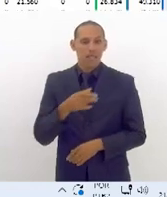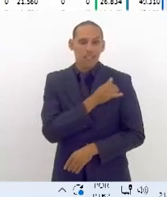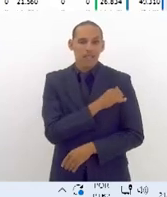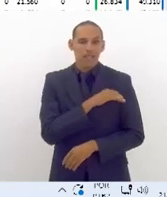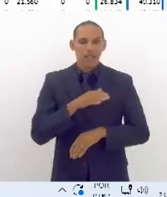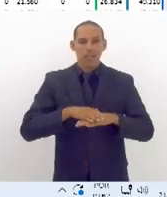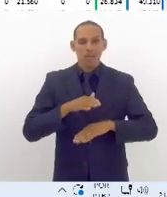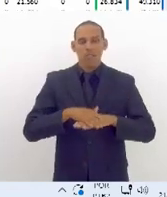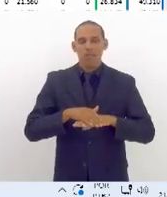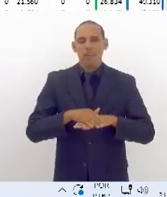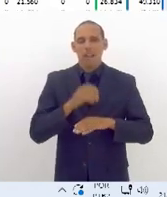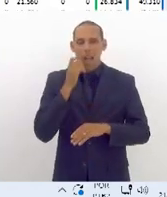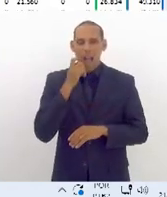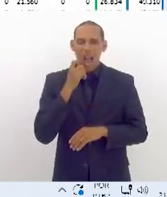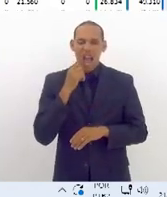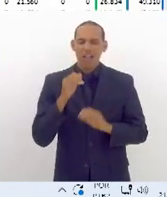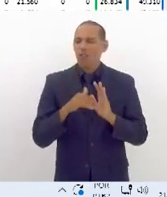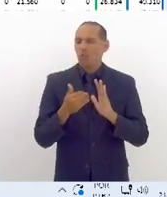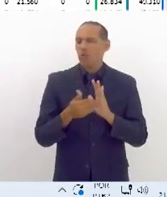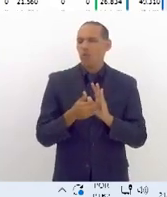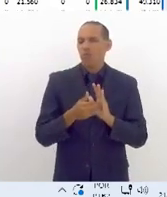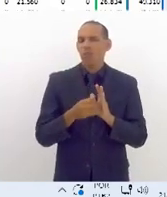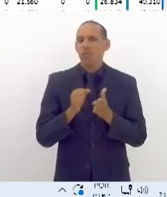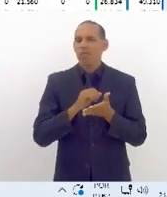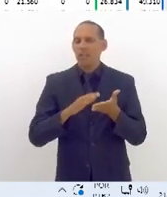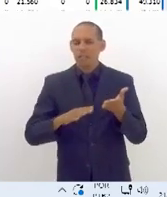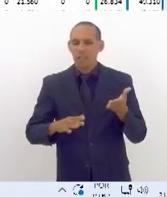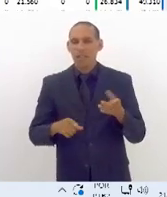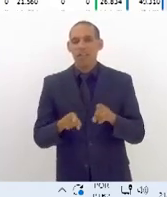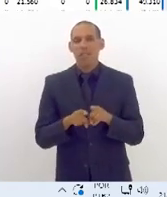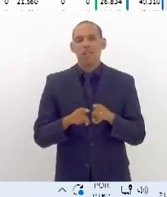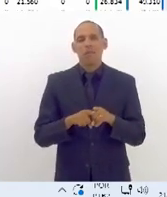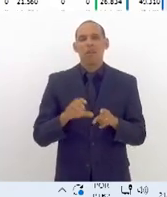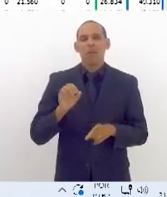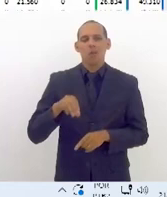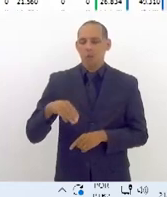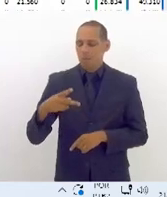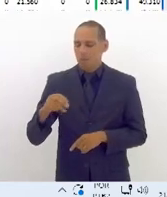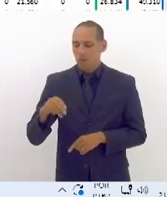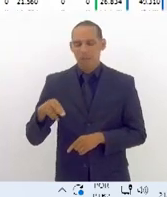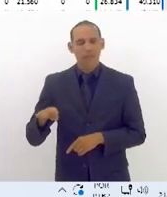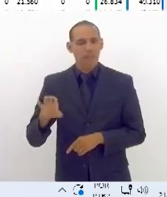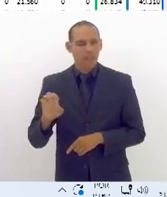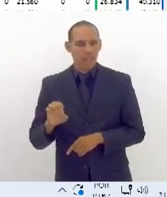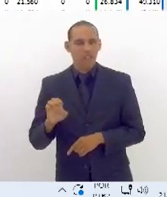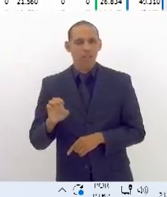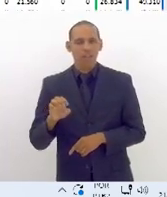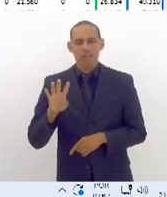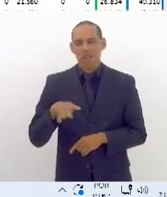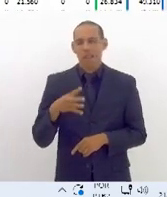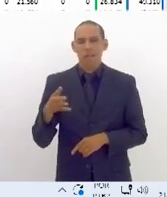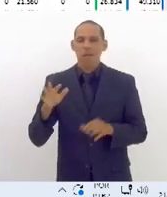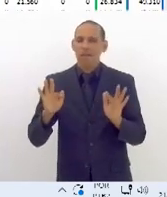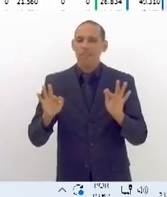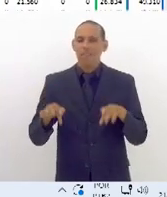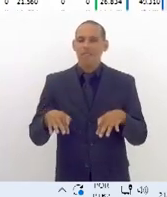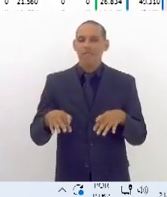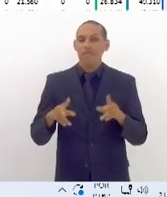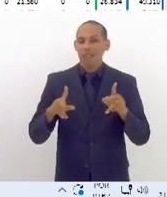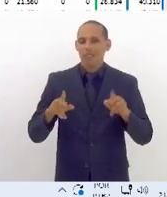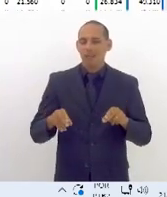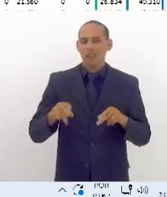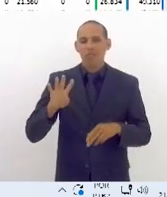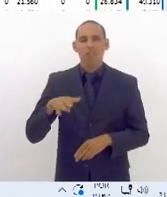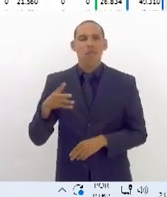por atividade ou por componente da demanda final e o total que tem que ser igual da tabela de recursos seguindo adiante por favor